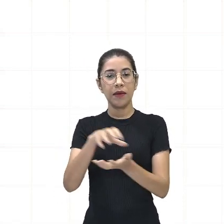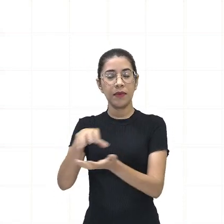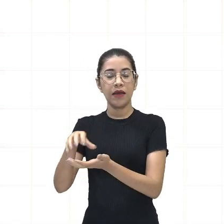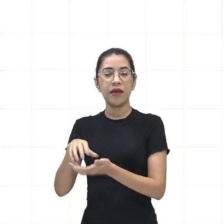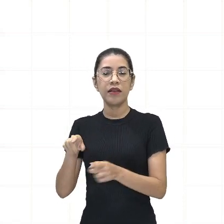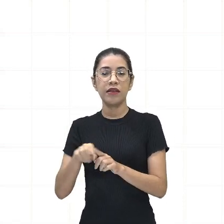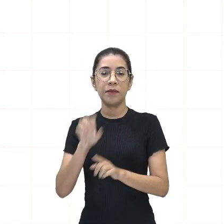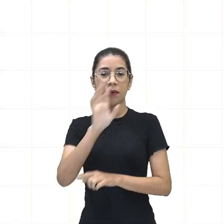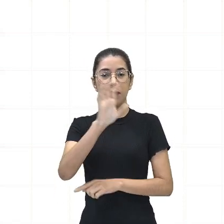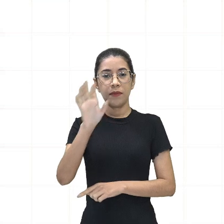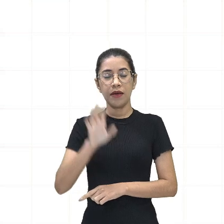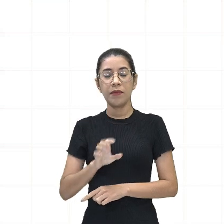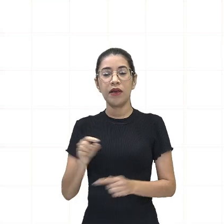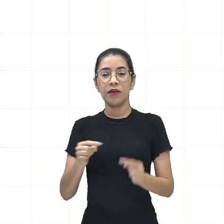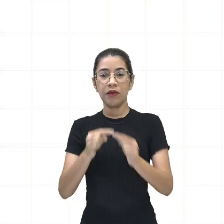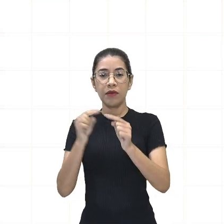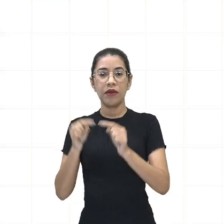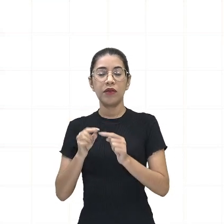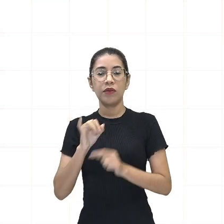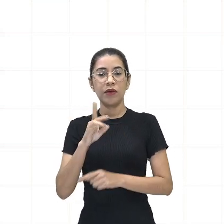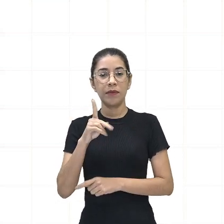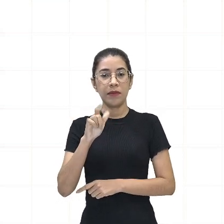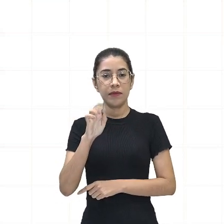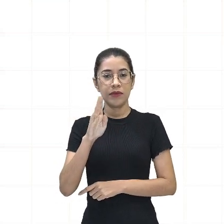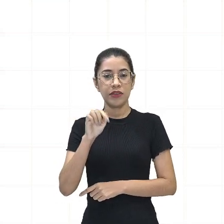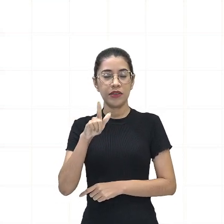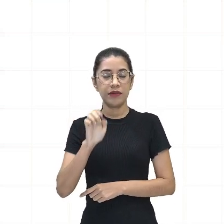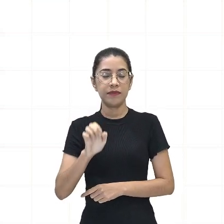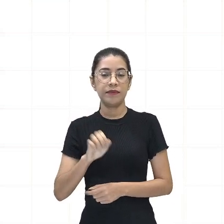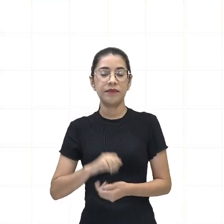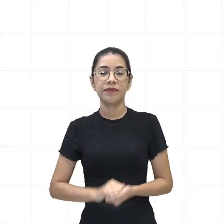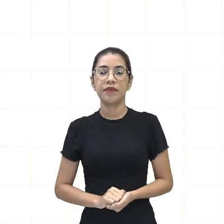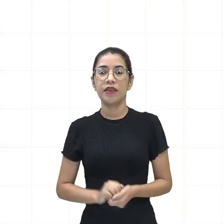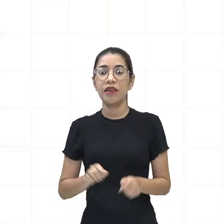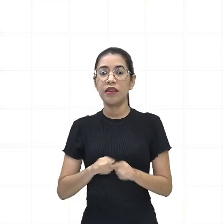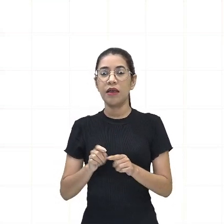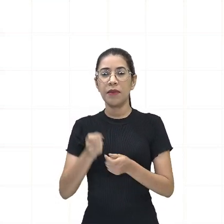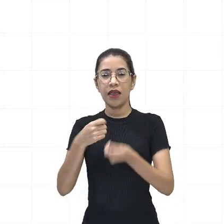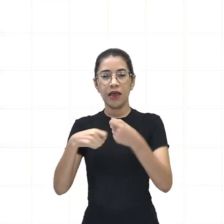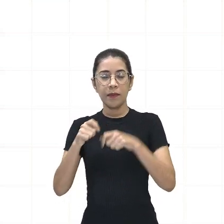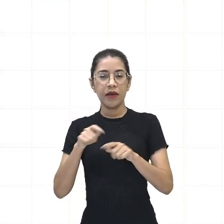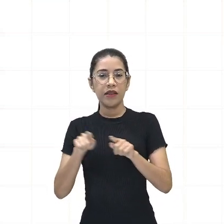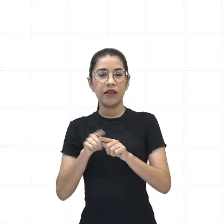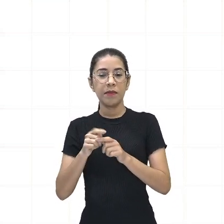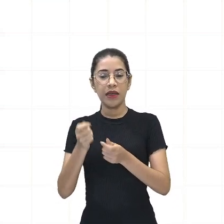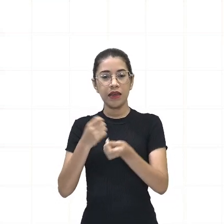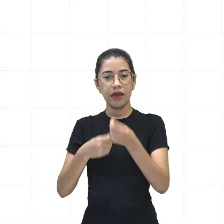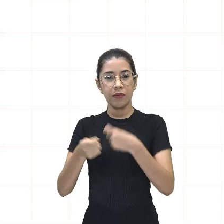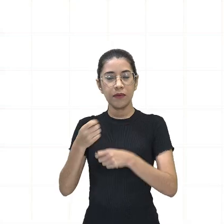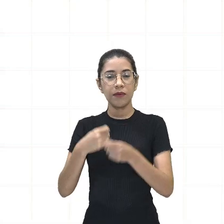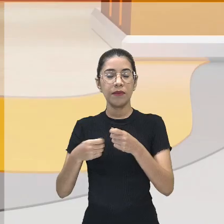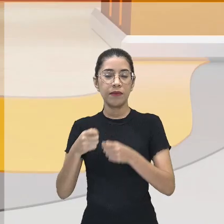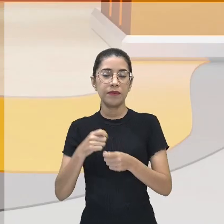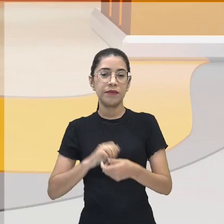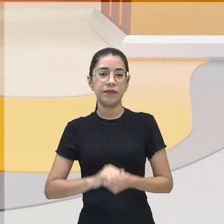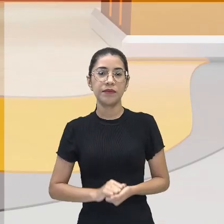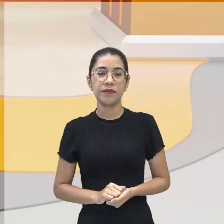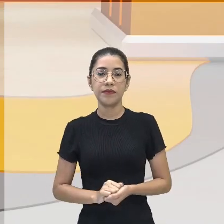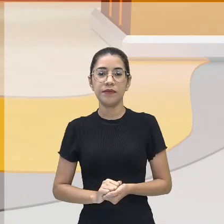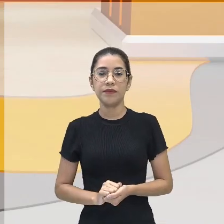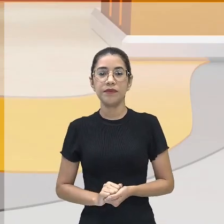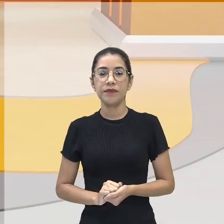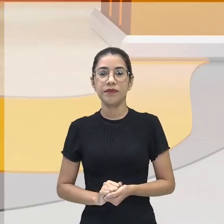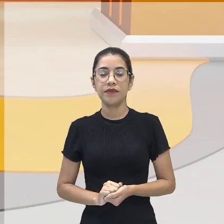do Brasil, de acordo com o IBGE, as administrativas e as regiões geoeconômicas, tá